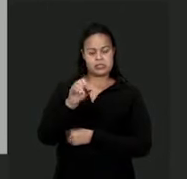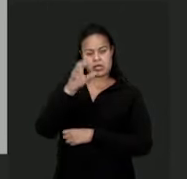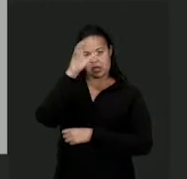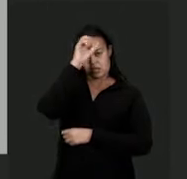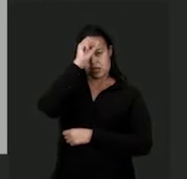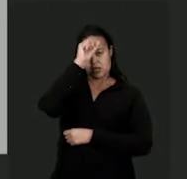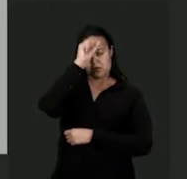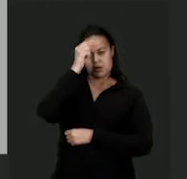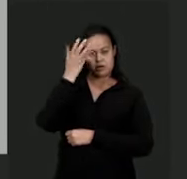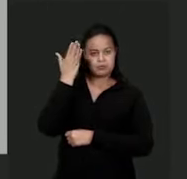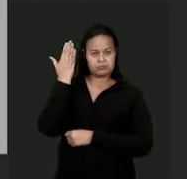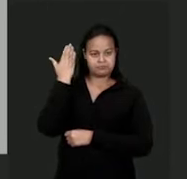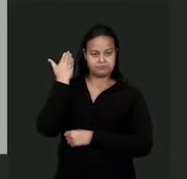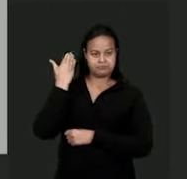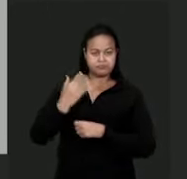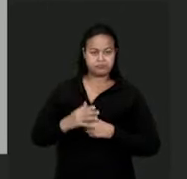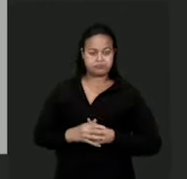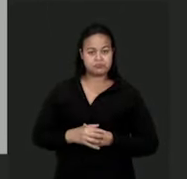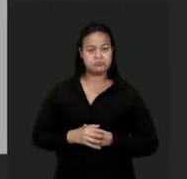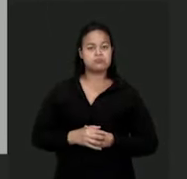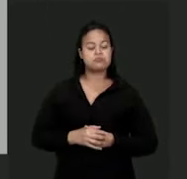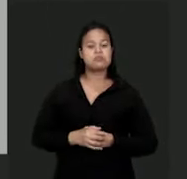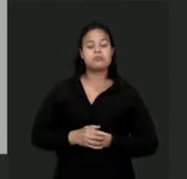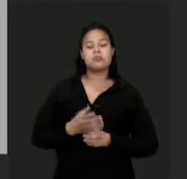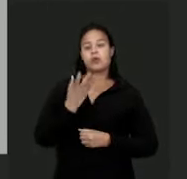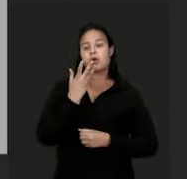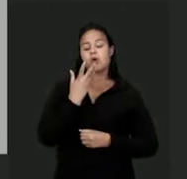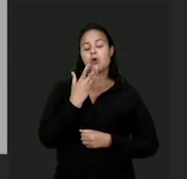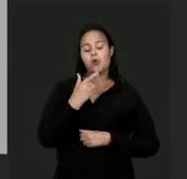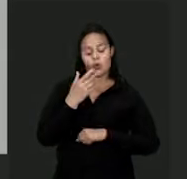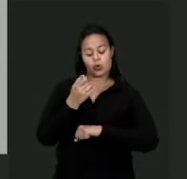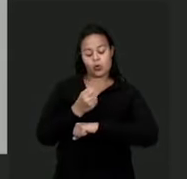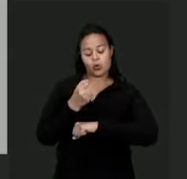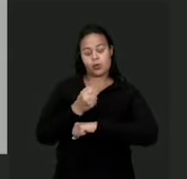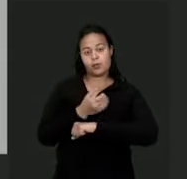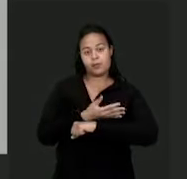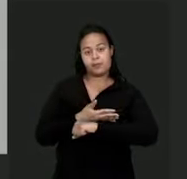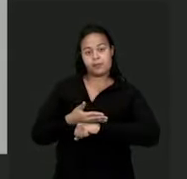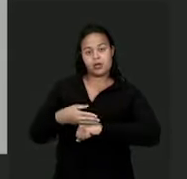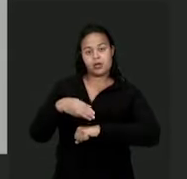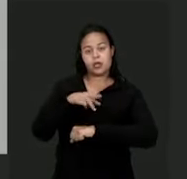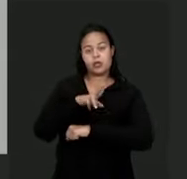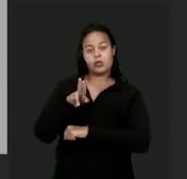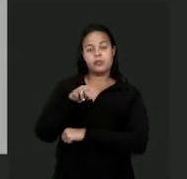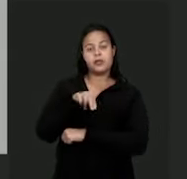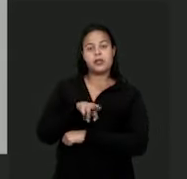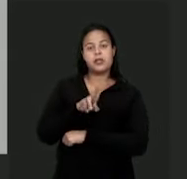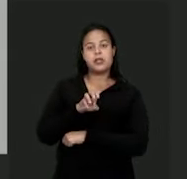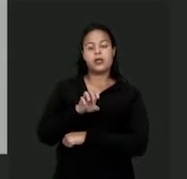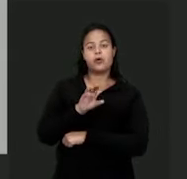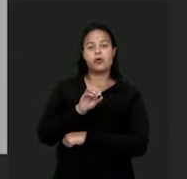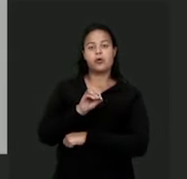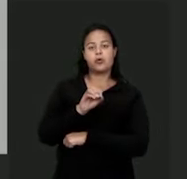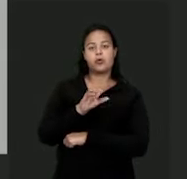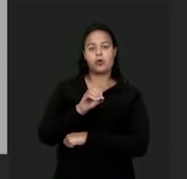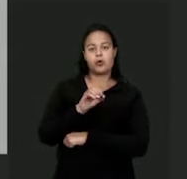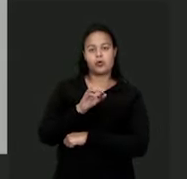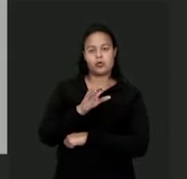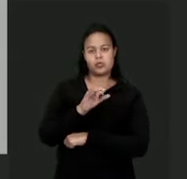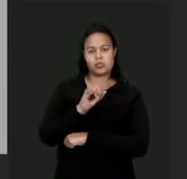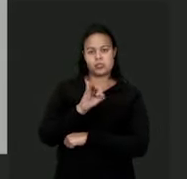tecido sanguíneo, e as células brancas, que são os leucócitos. Só que quando a gente for estudar